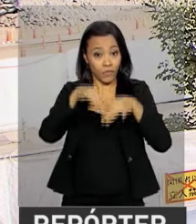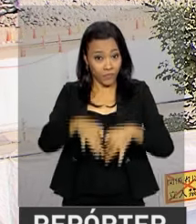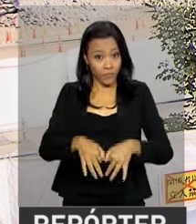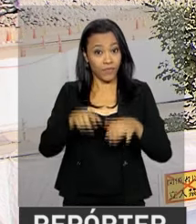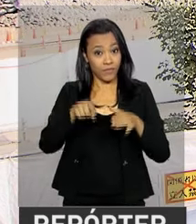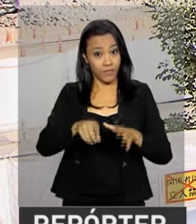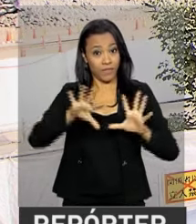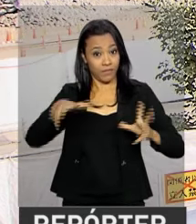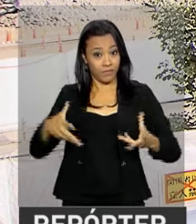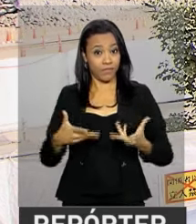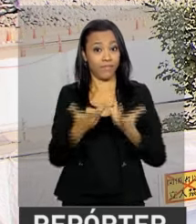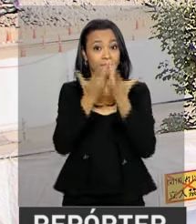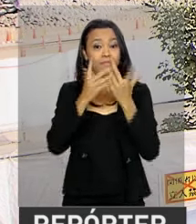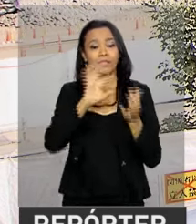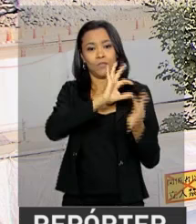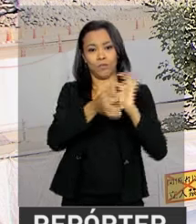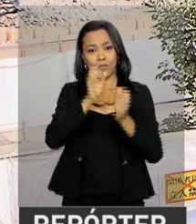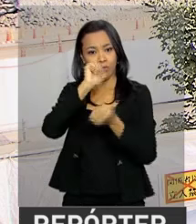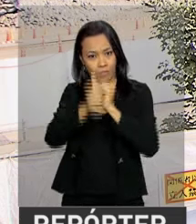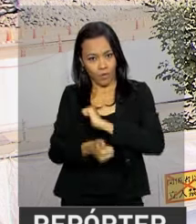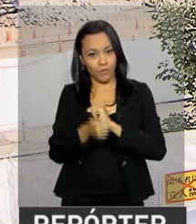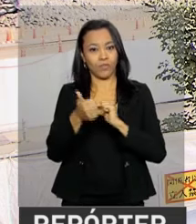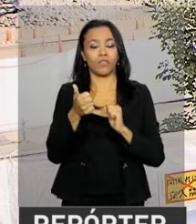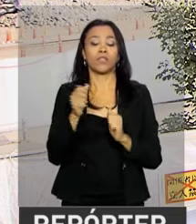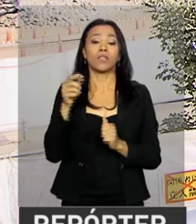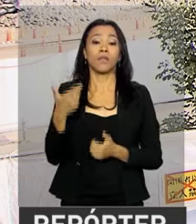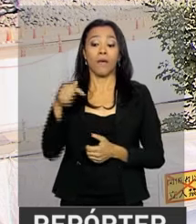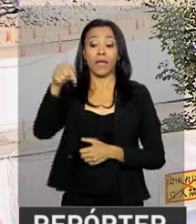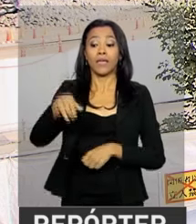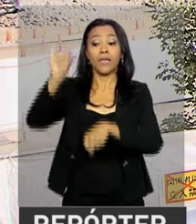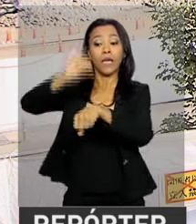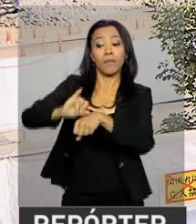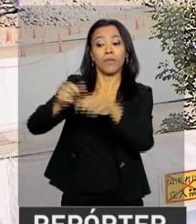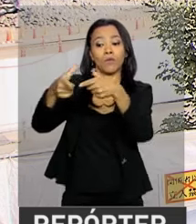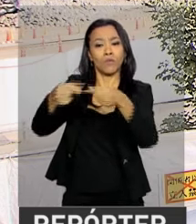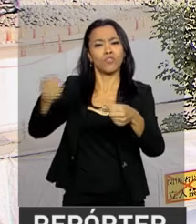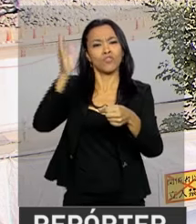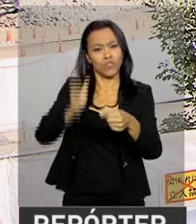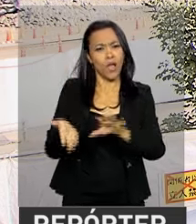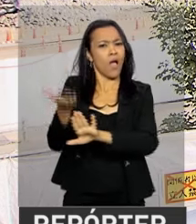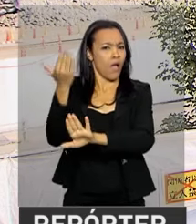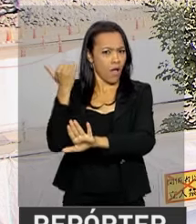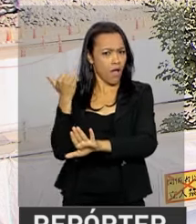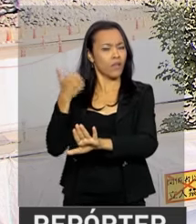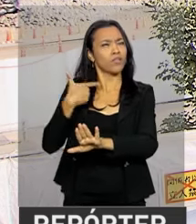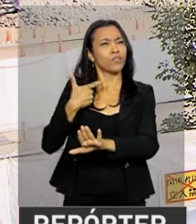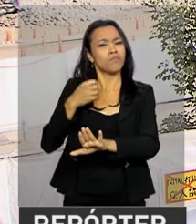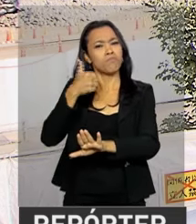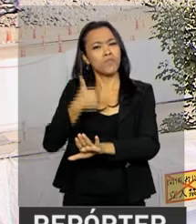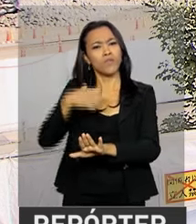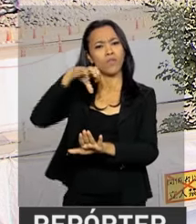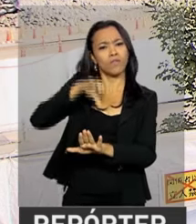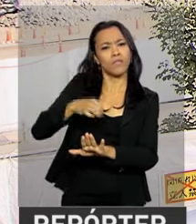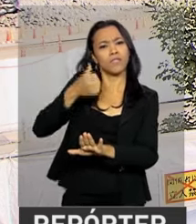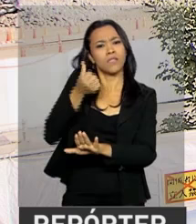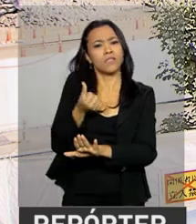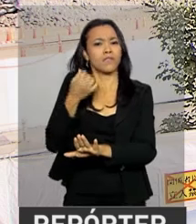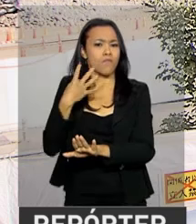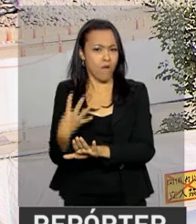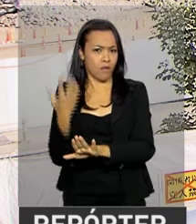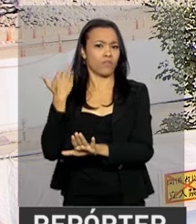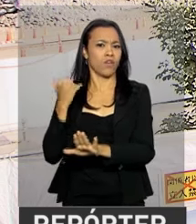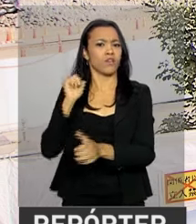promover a próxima edição a cidade de tóquio já foi sede dos jogos olímpicos no ano de 1964